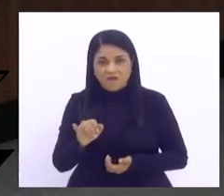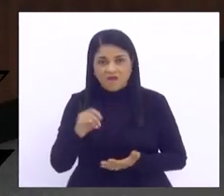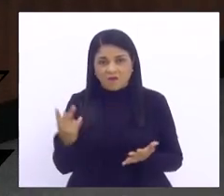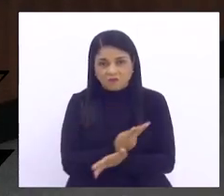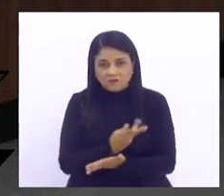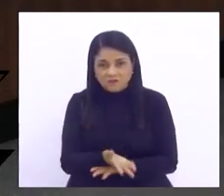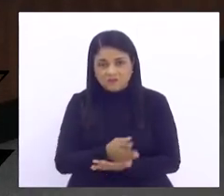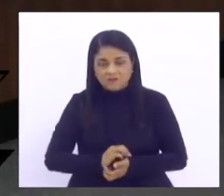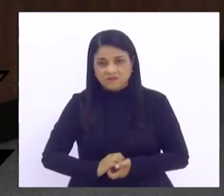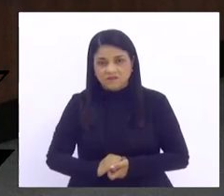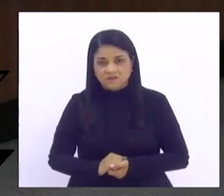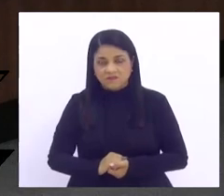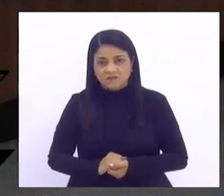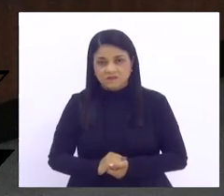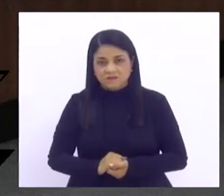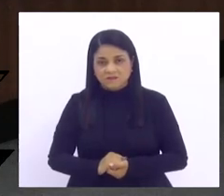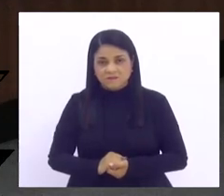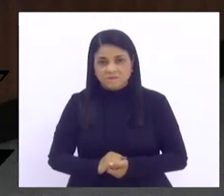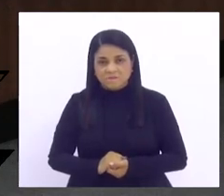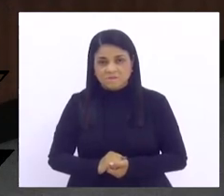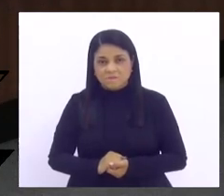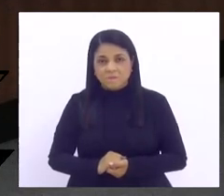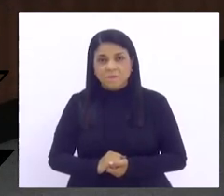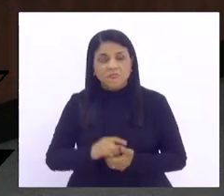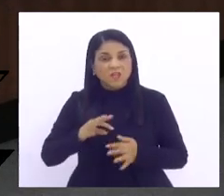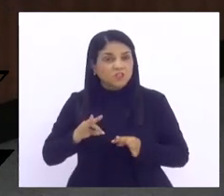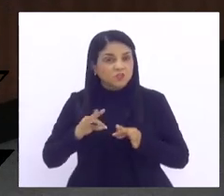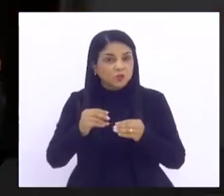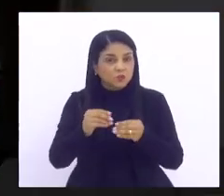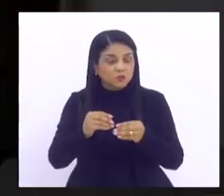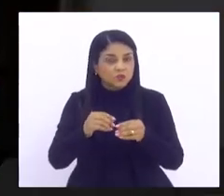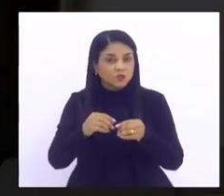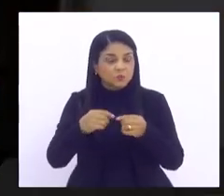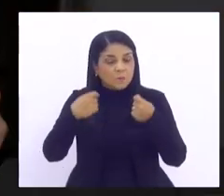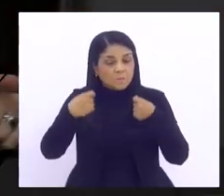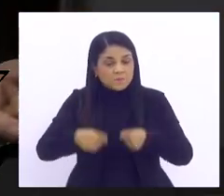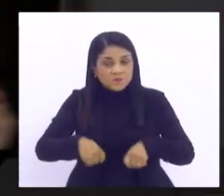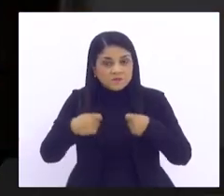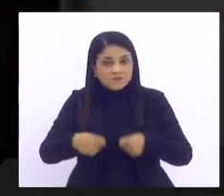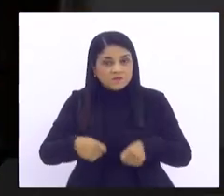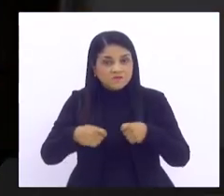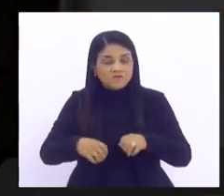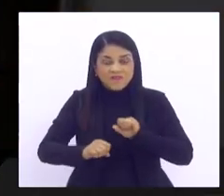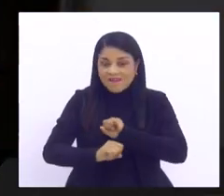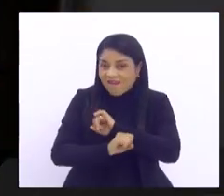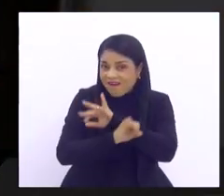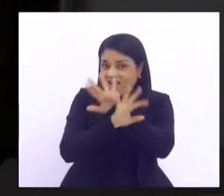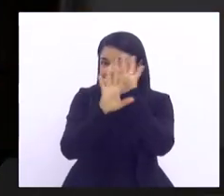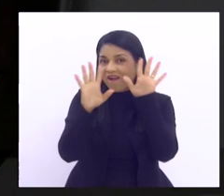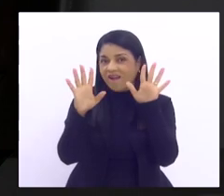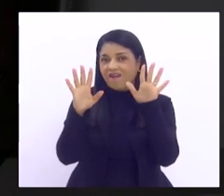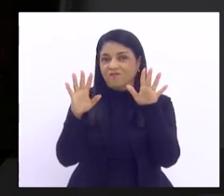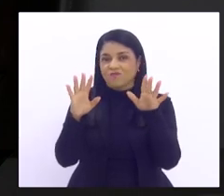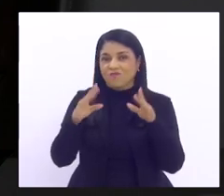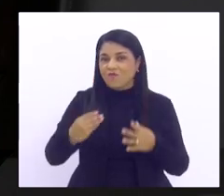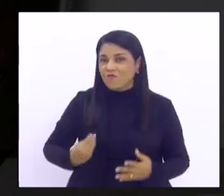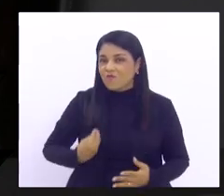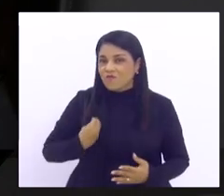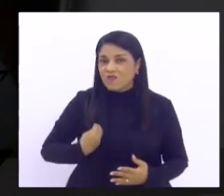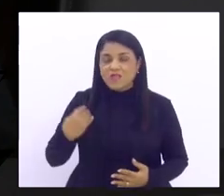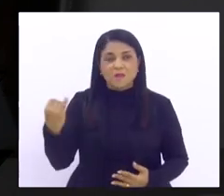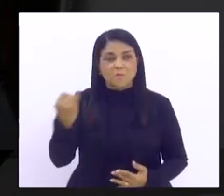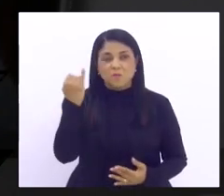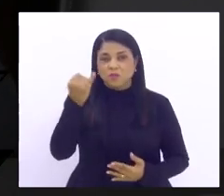Se nós não deixarmos claro que toda vida importa, em qualquer situação e